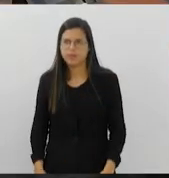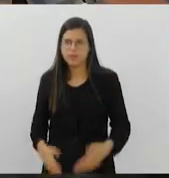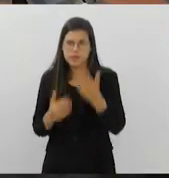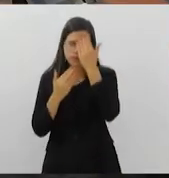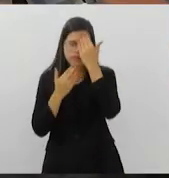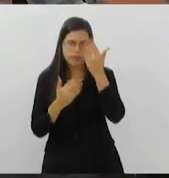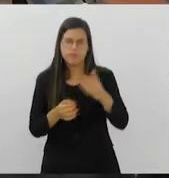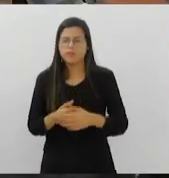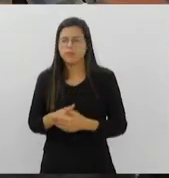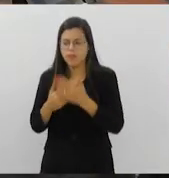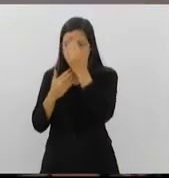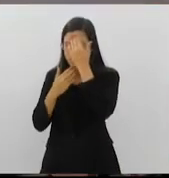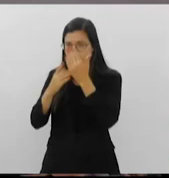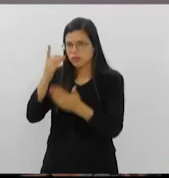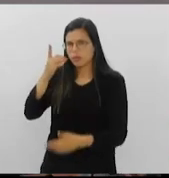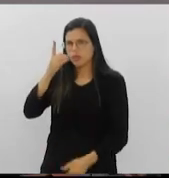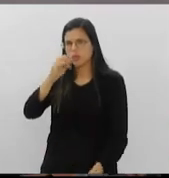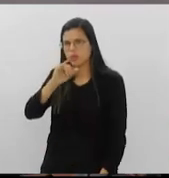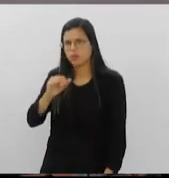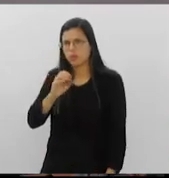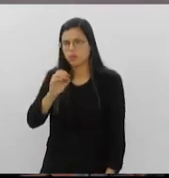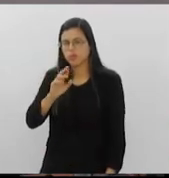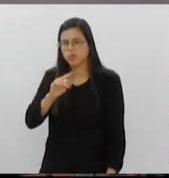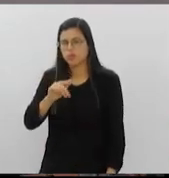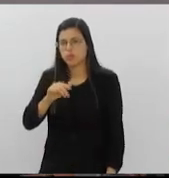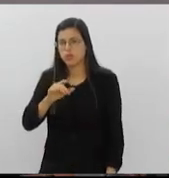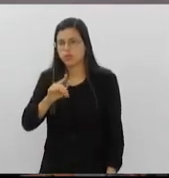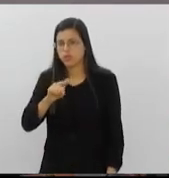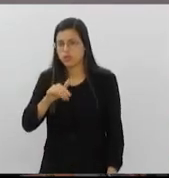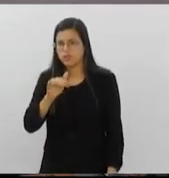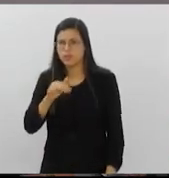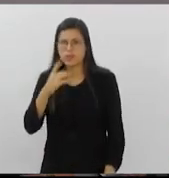Obrigado, deputado Jordi. Deputado Mink.